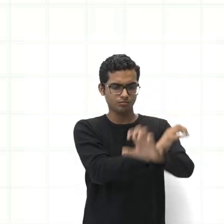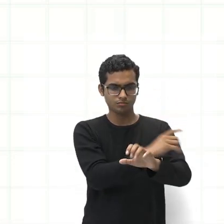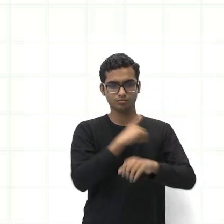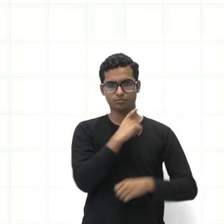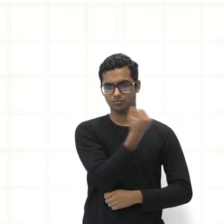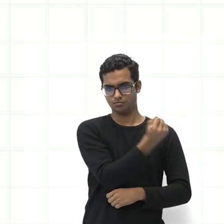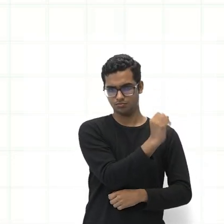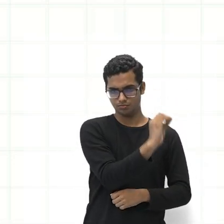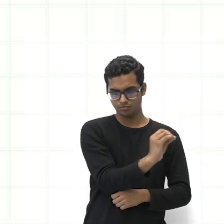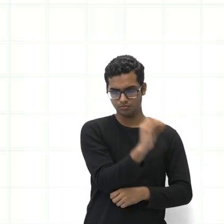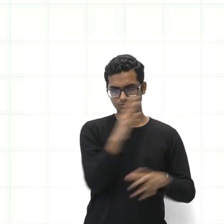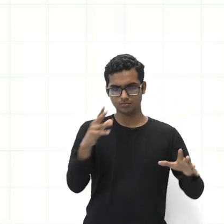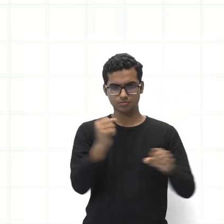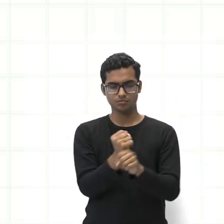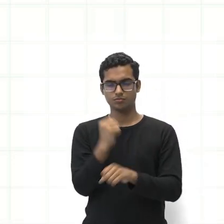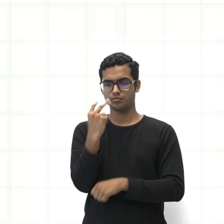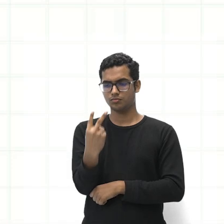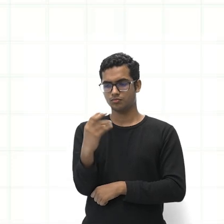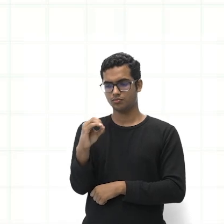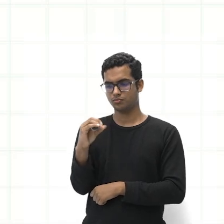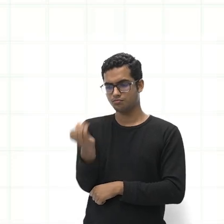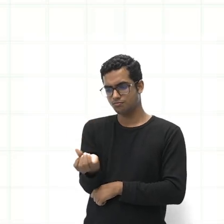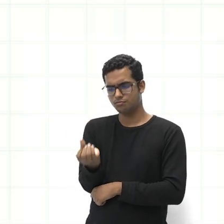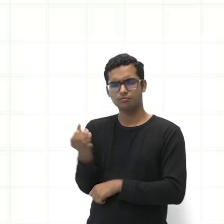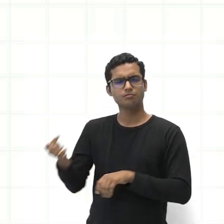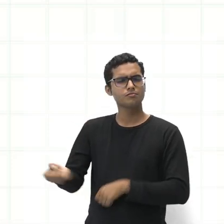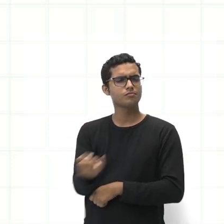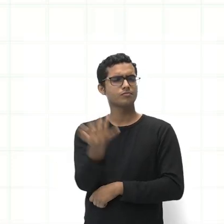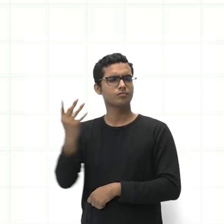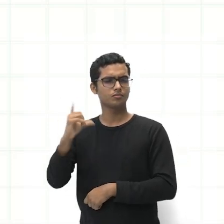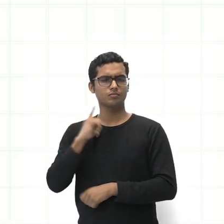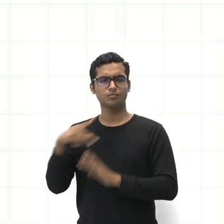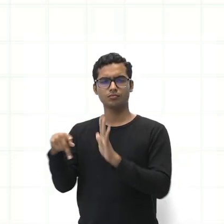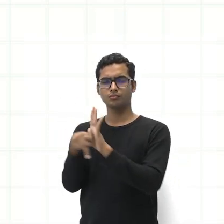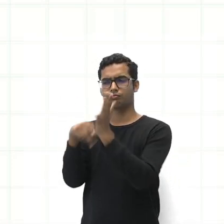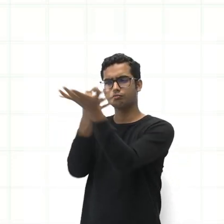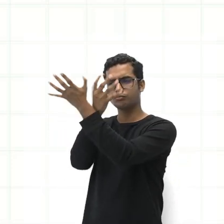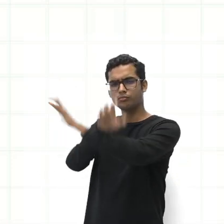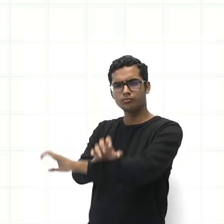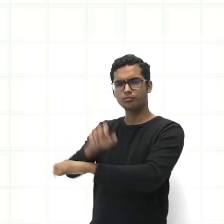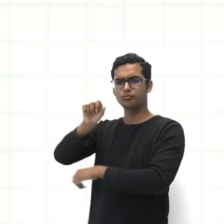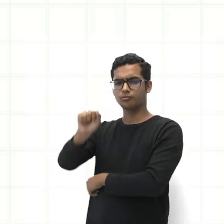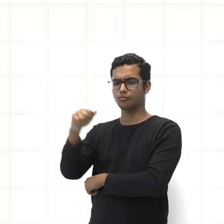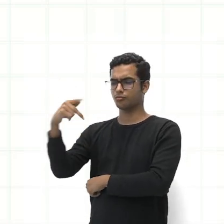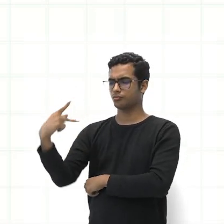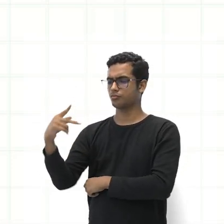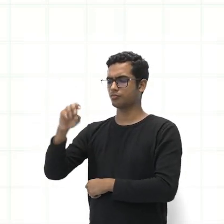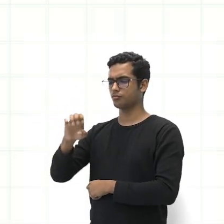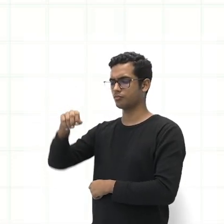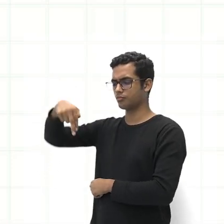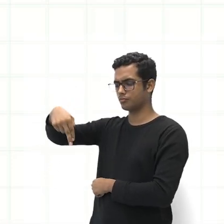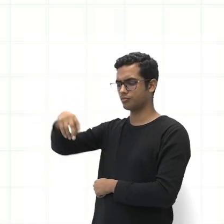tenho 206, quantos ossos eu vou ter no esqueleto apendicular?